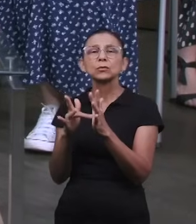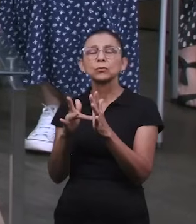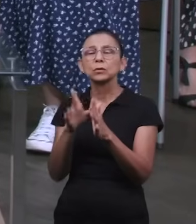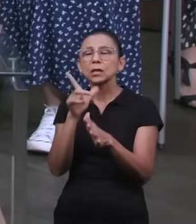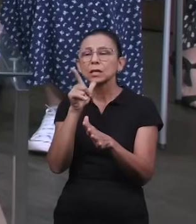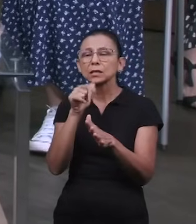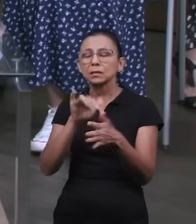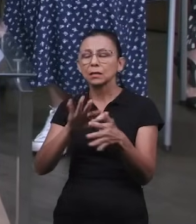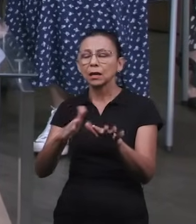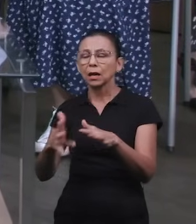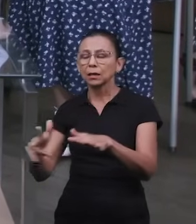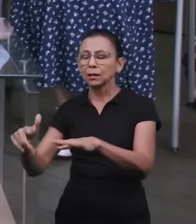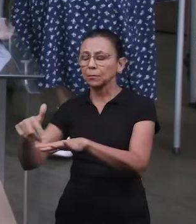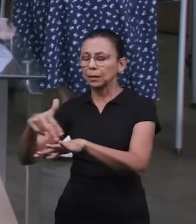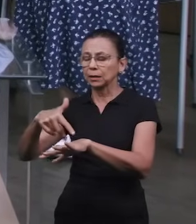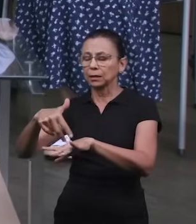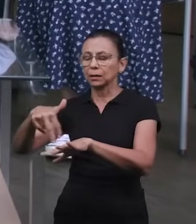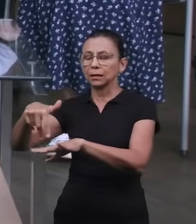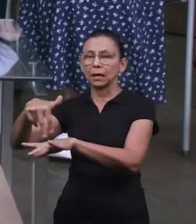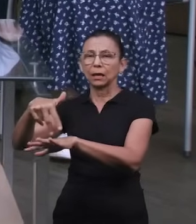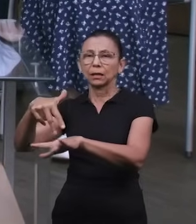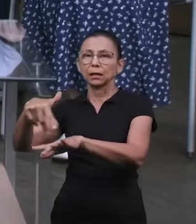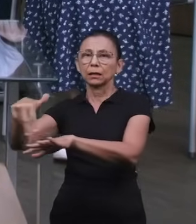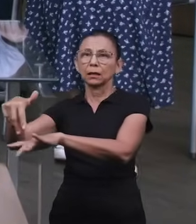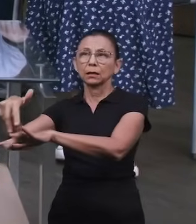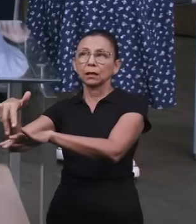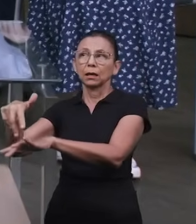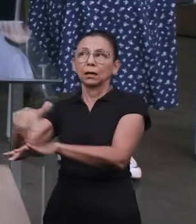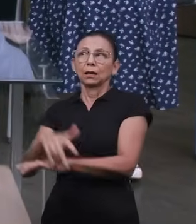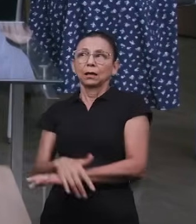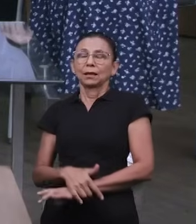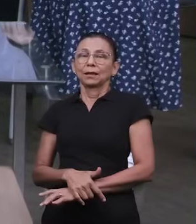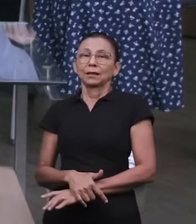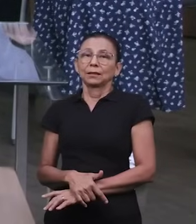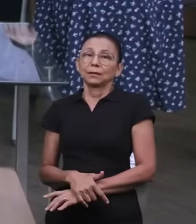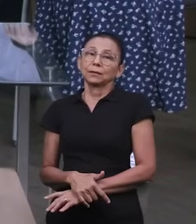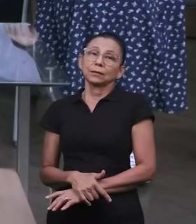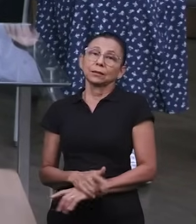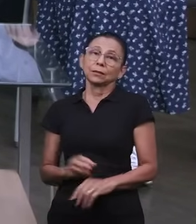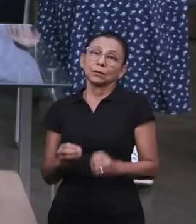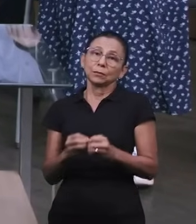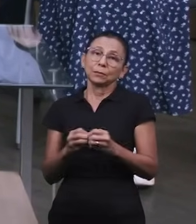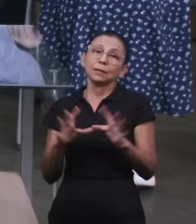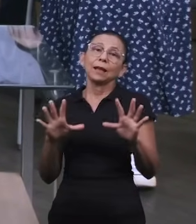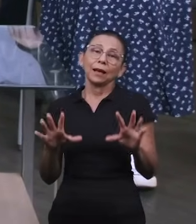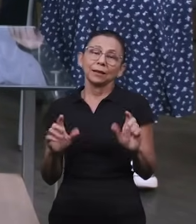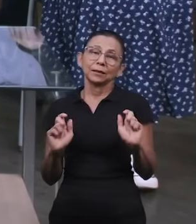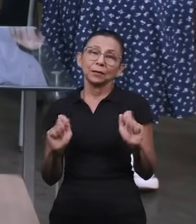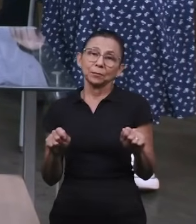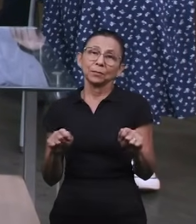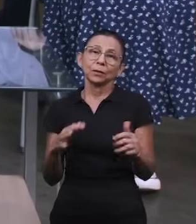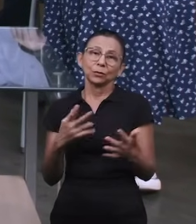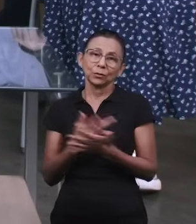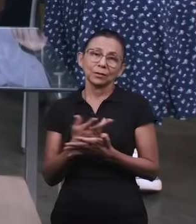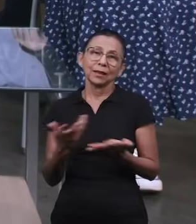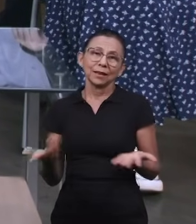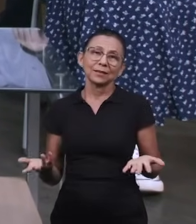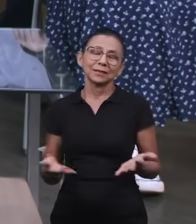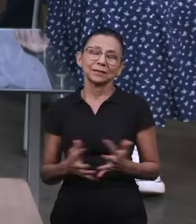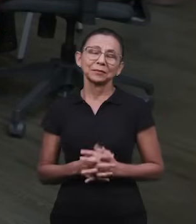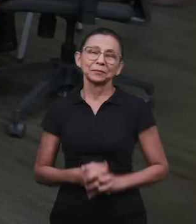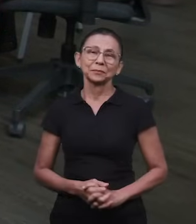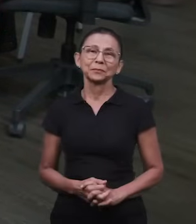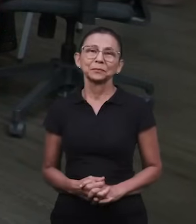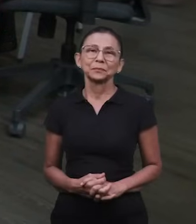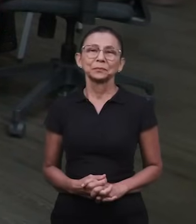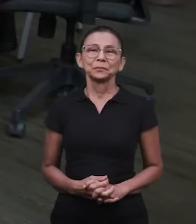Da maneira que eles não esperavam. Davi, Saul cercou na caverna, e agora? Ele ouviu um rumor lá, saiu. Mais um pouquinho, não me